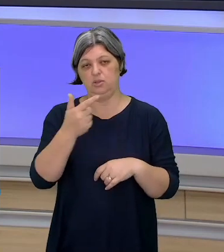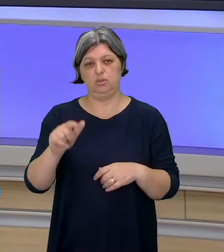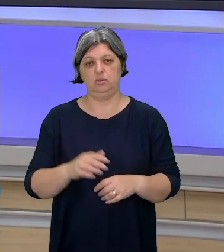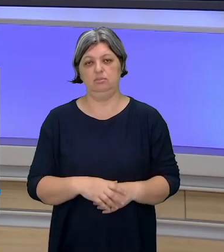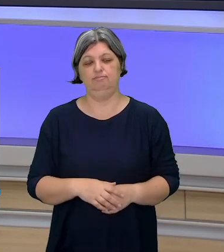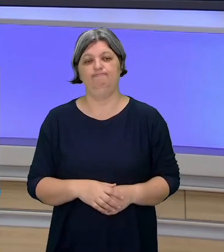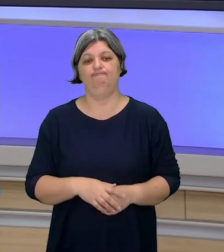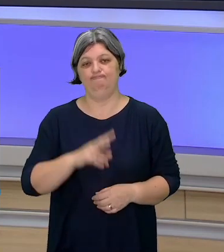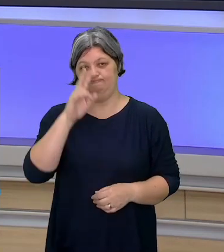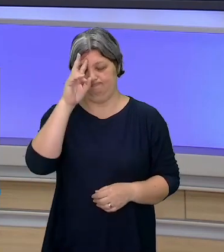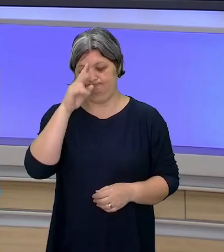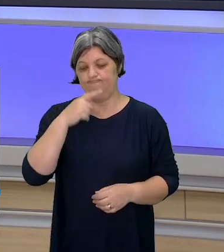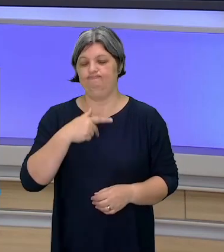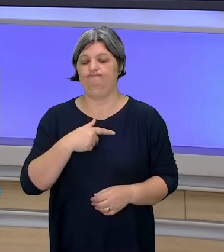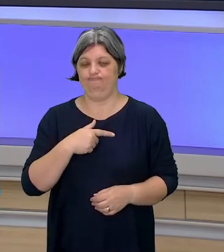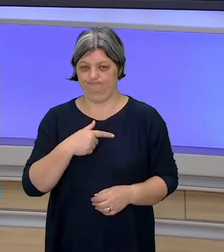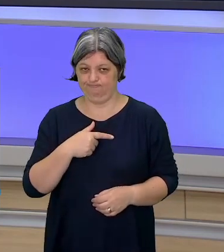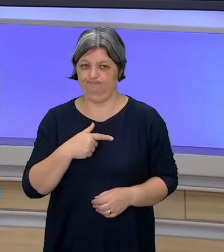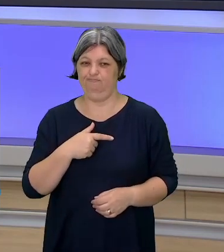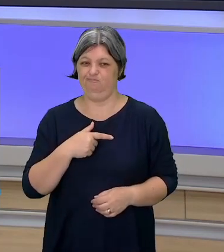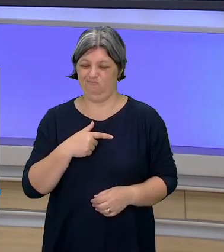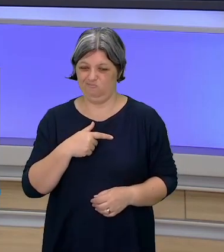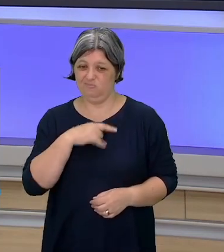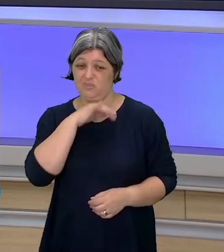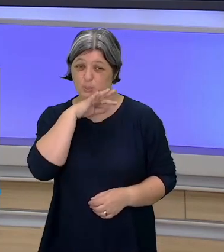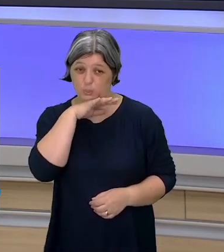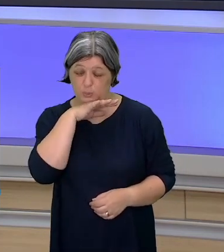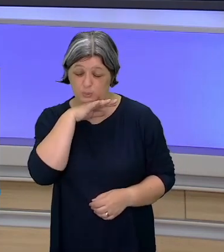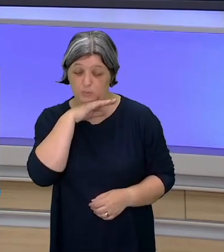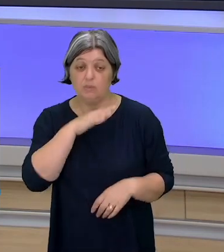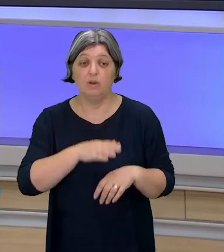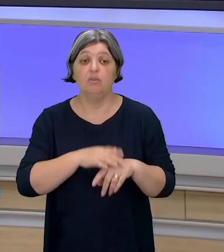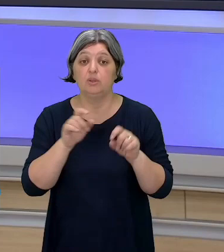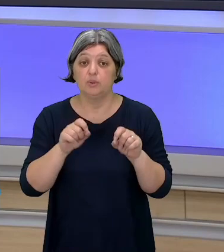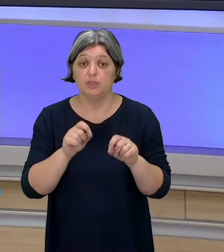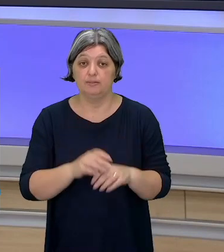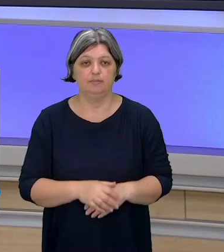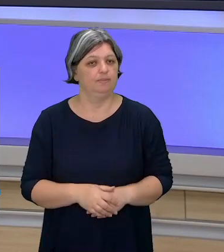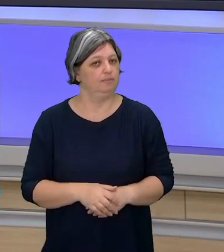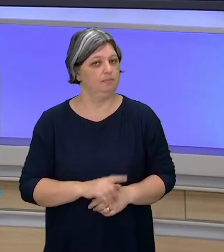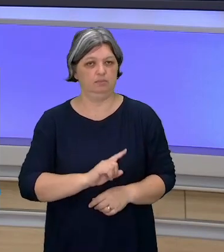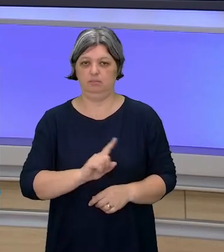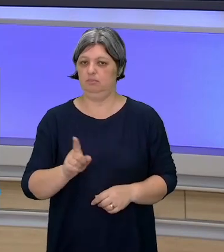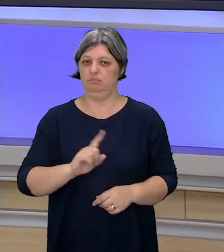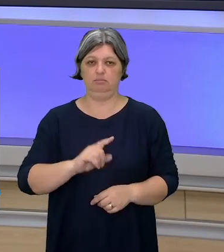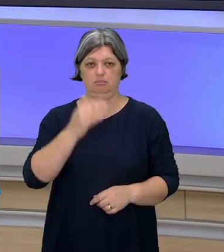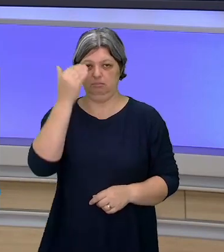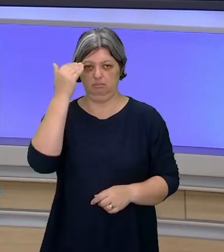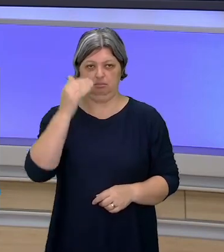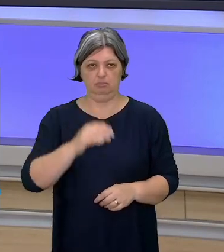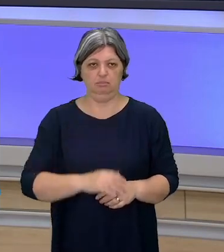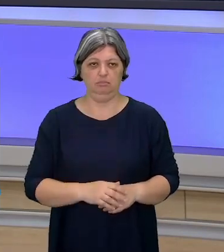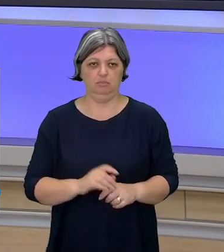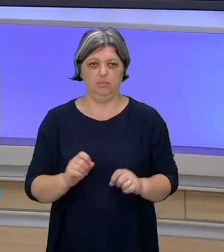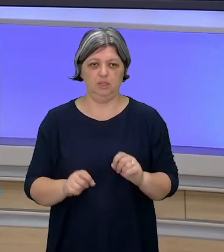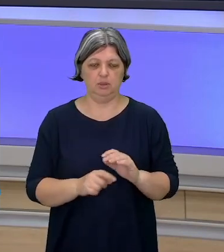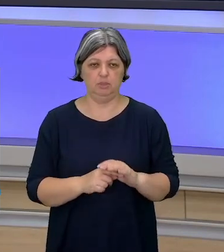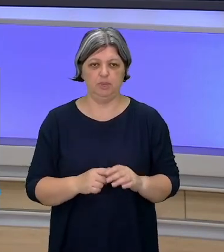egoísta, isso soa tão zoado. O que eu faço? Não fui eu que distribuí injustamente.